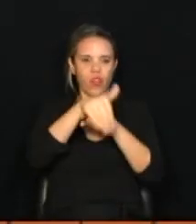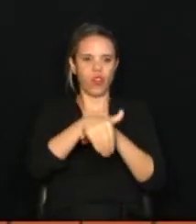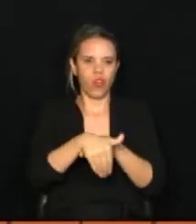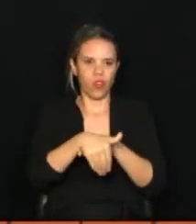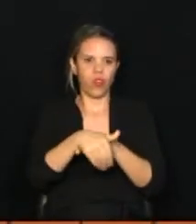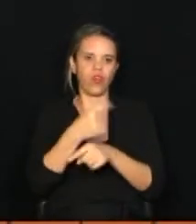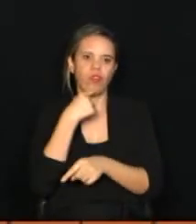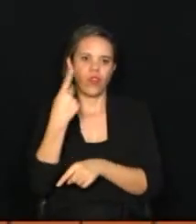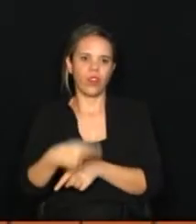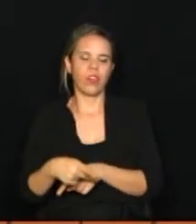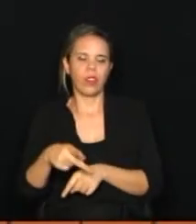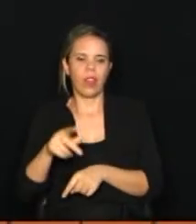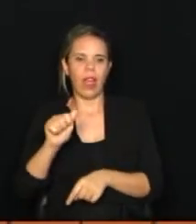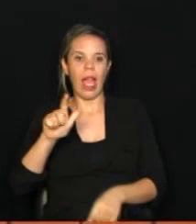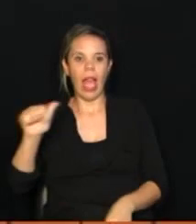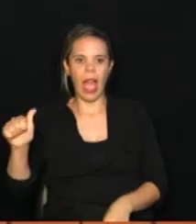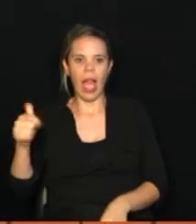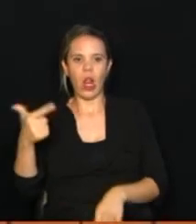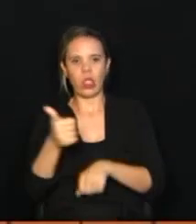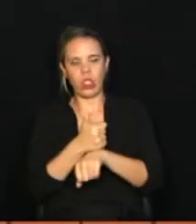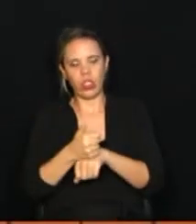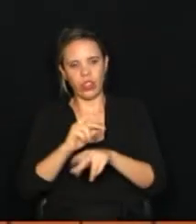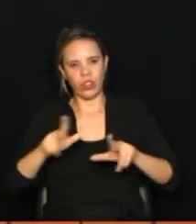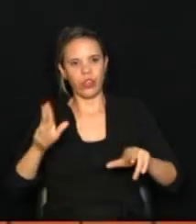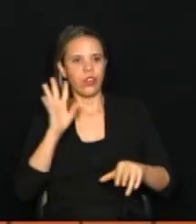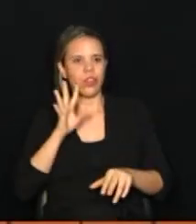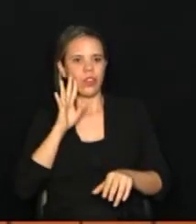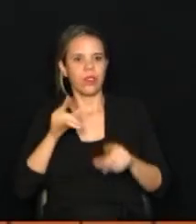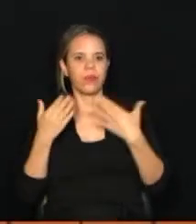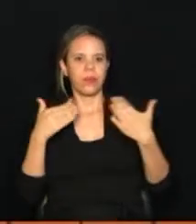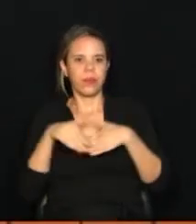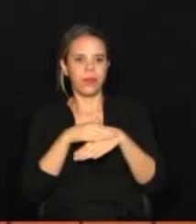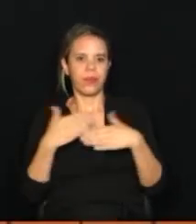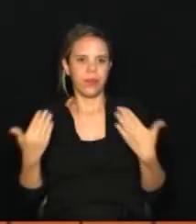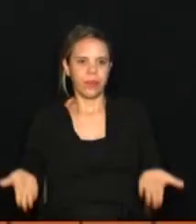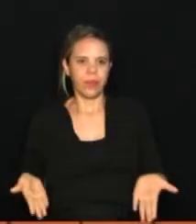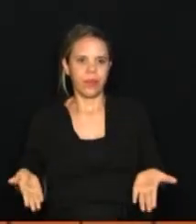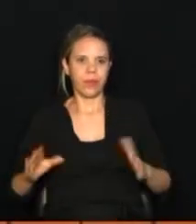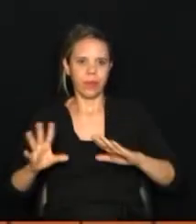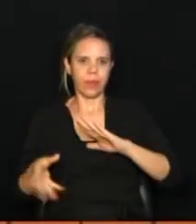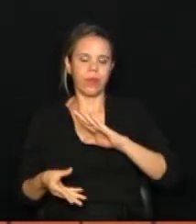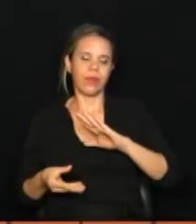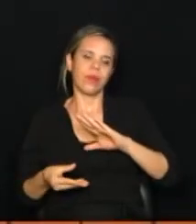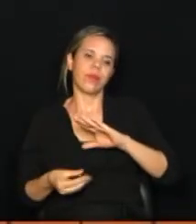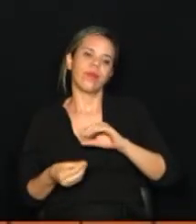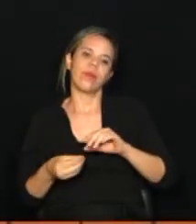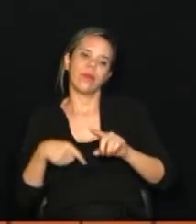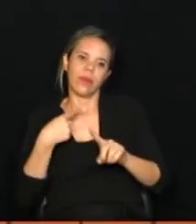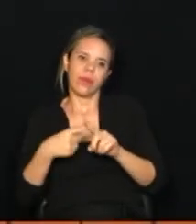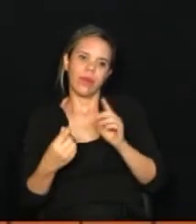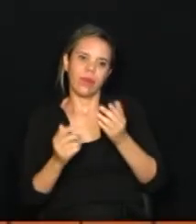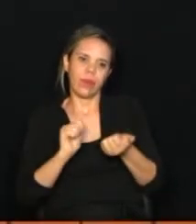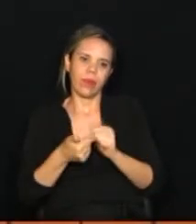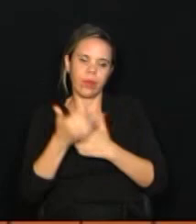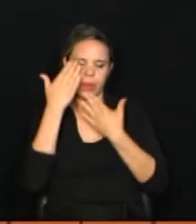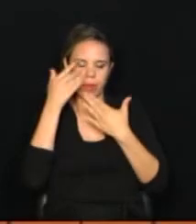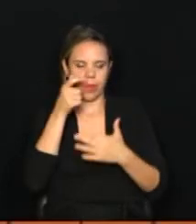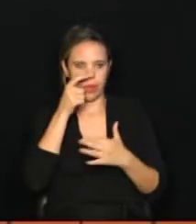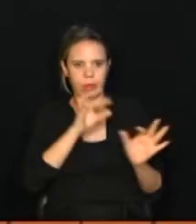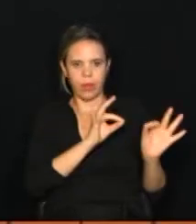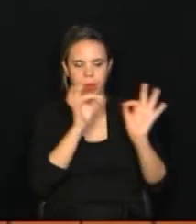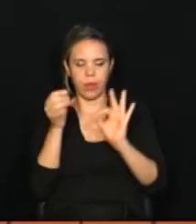quando é armadora também, mas muito bacana esse bate-papo aqui no Mais Esportes. Agradeço você que está